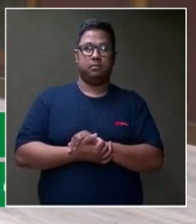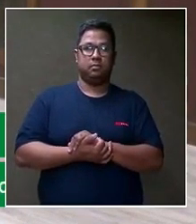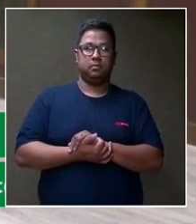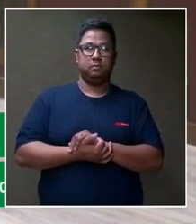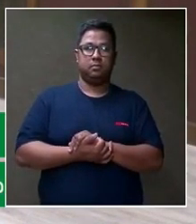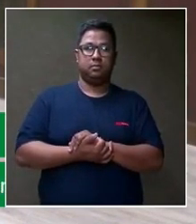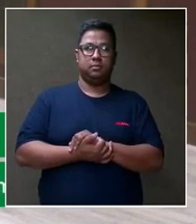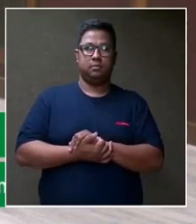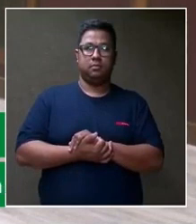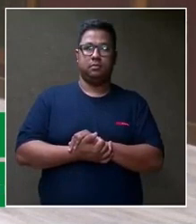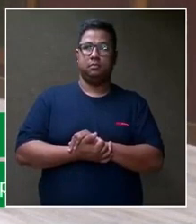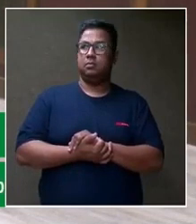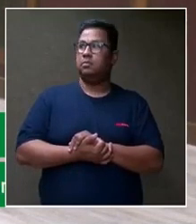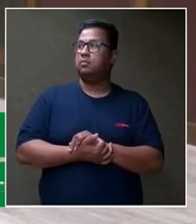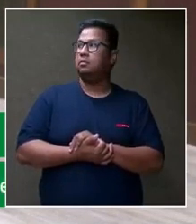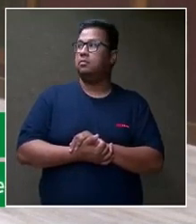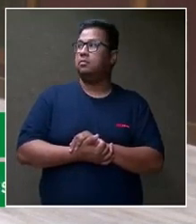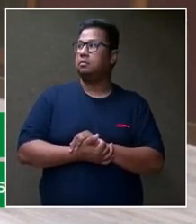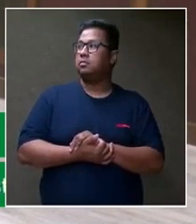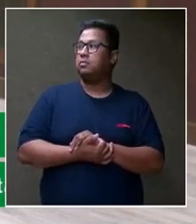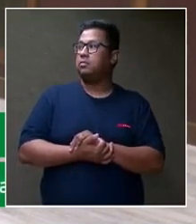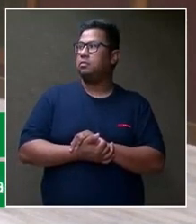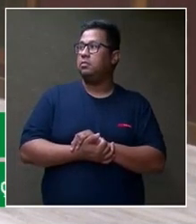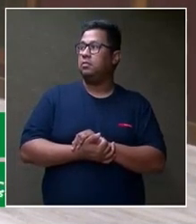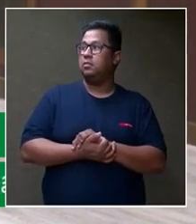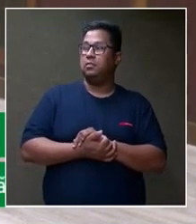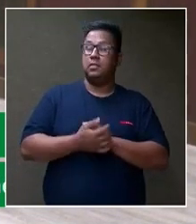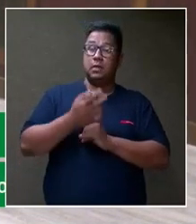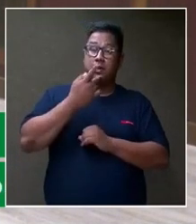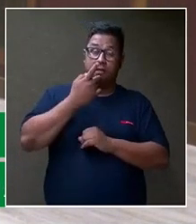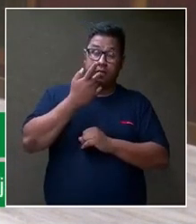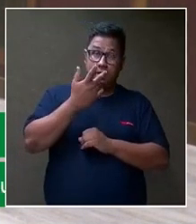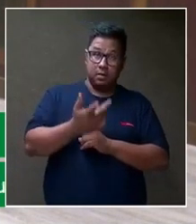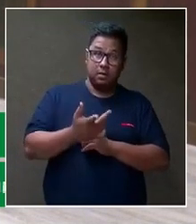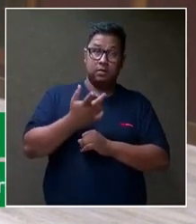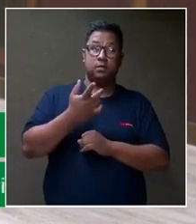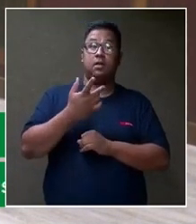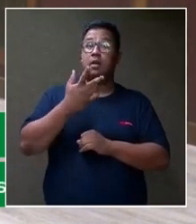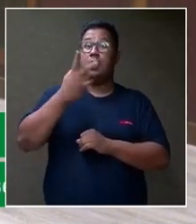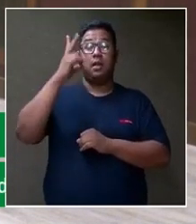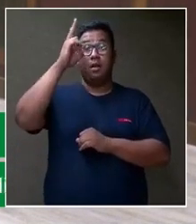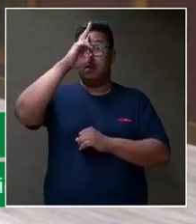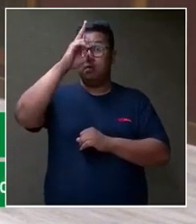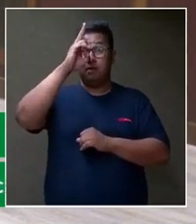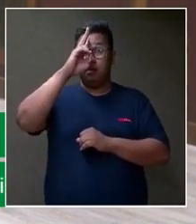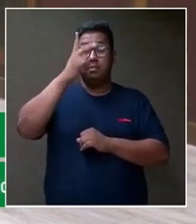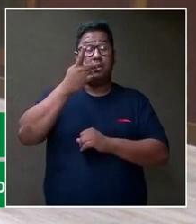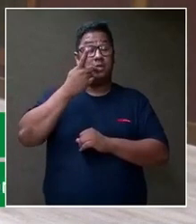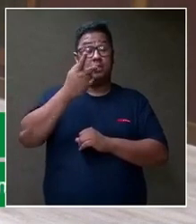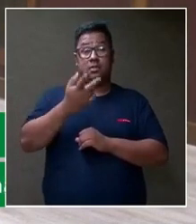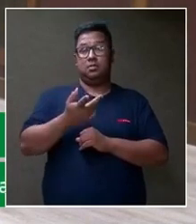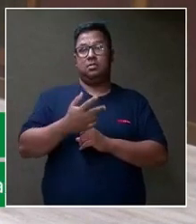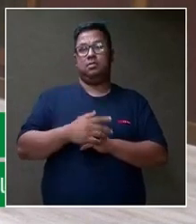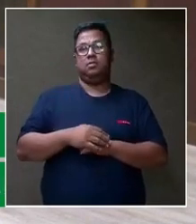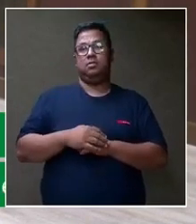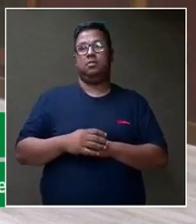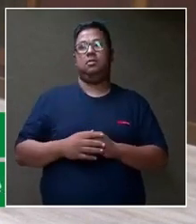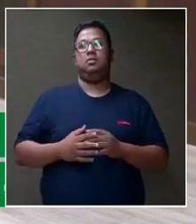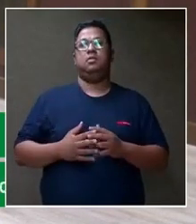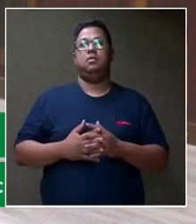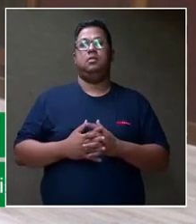Excelência, gostaria de ouvir o áudio, excelência. Tá, ela está dizendo, doutor, que ela não recorda de ter dito isto.